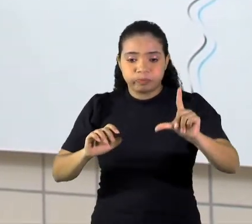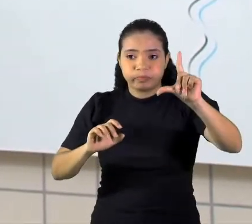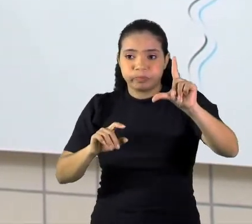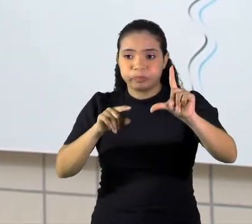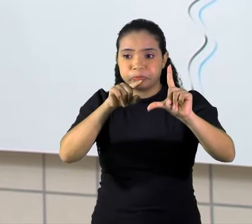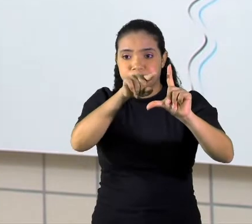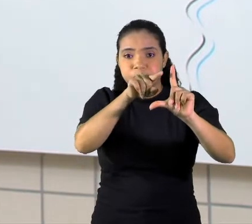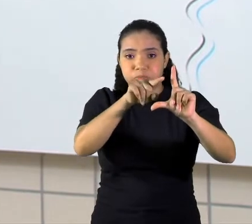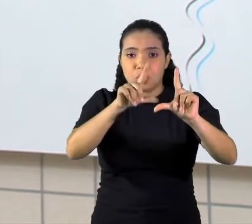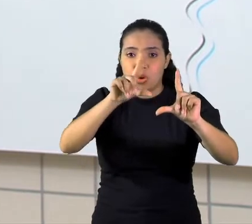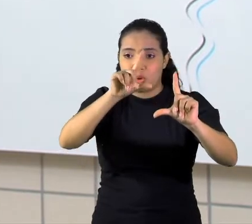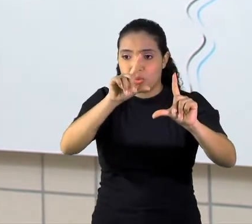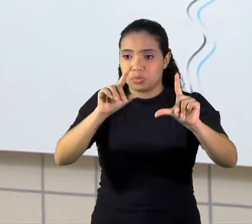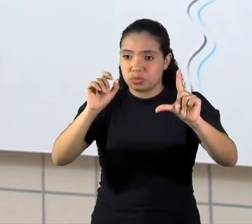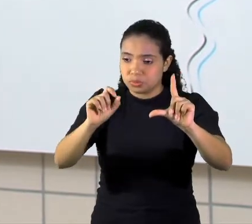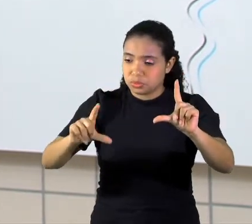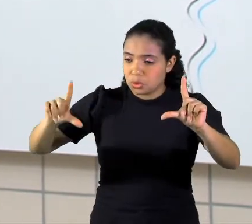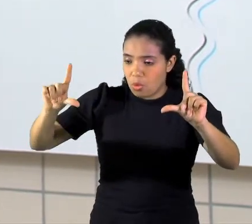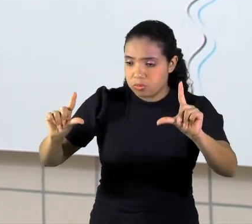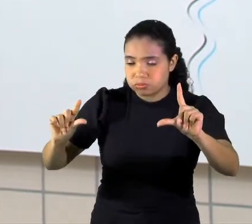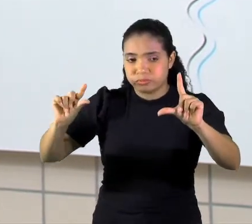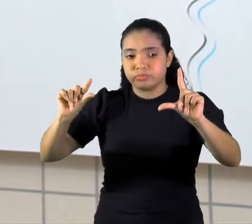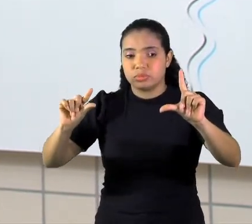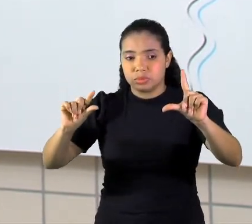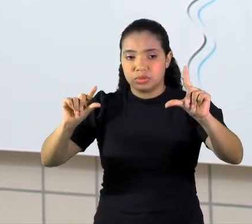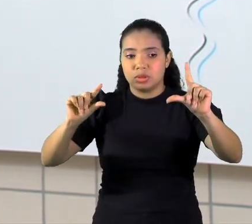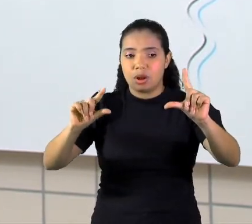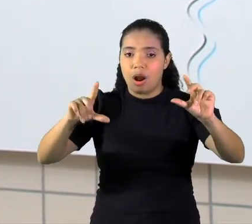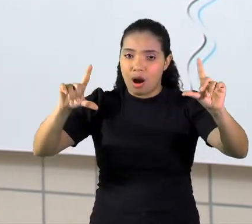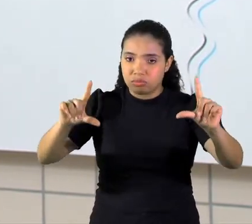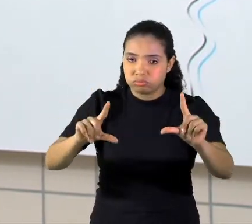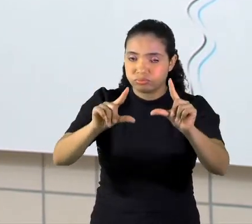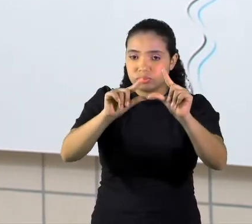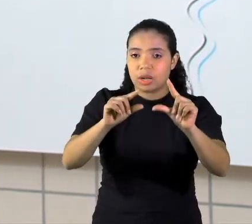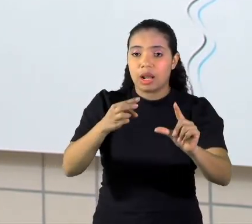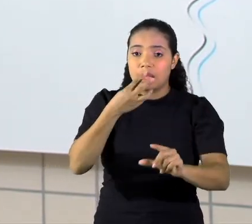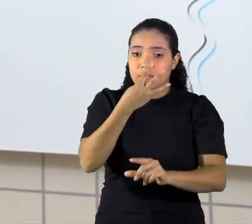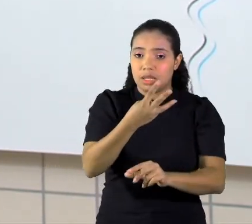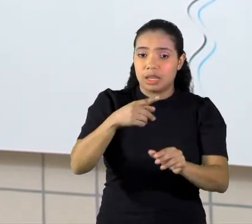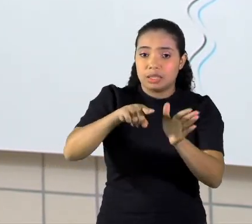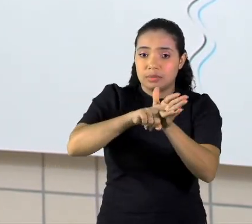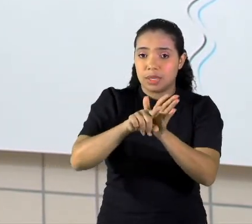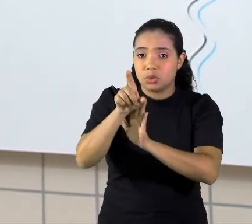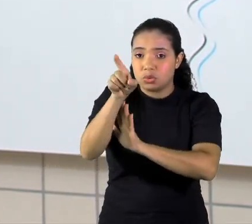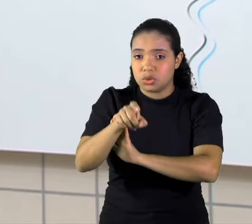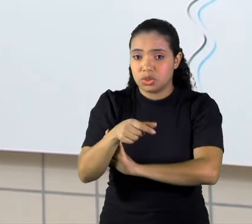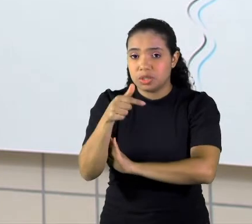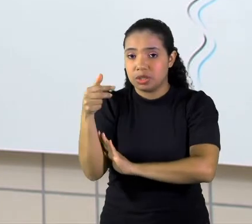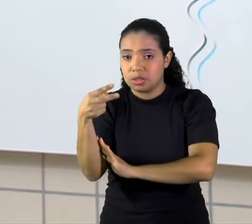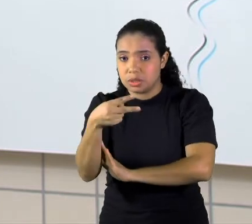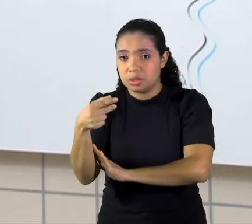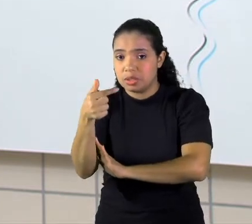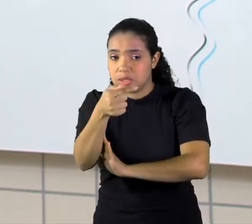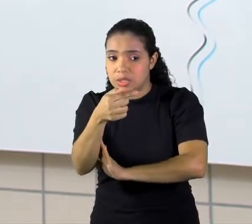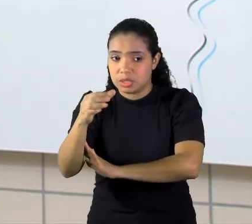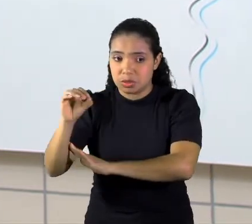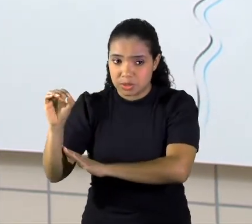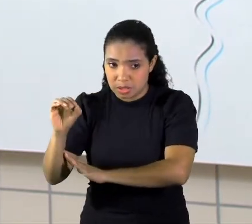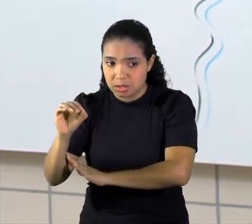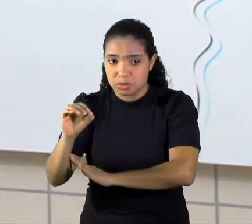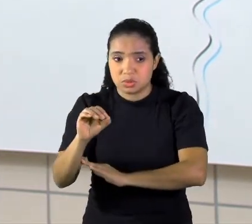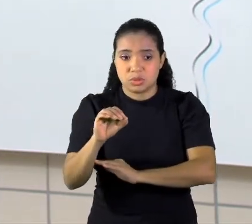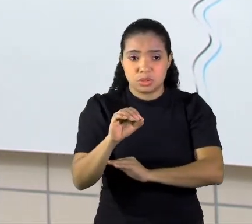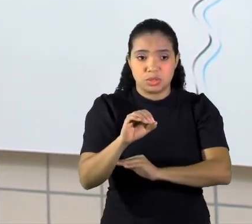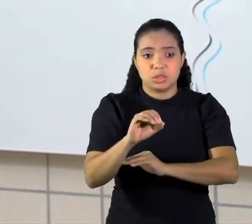para o cateto menor, ou seja, 3 menos x está para 700. Assim